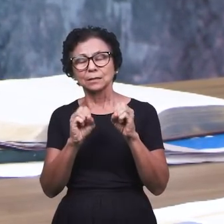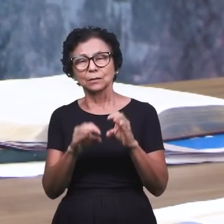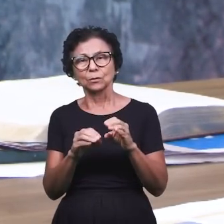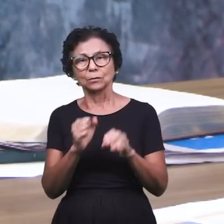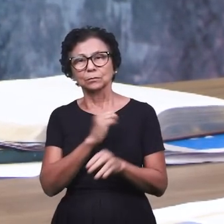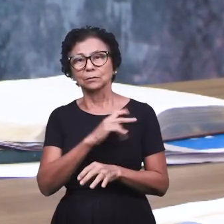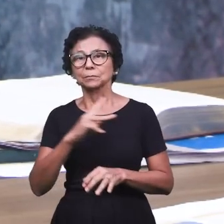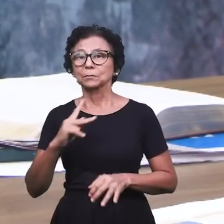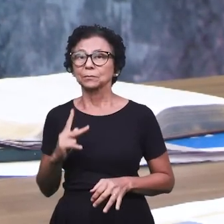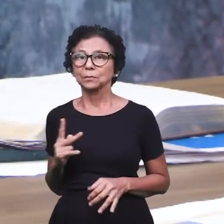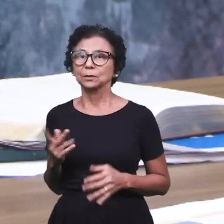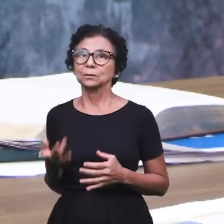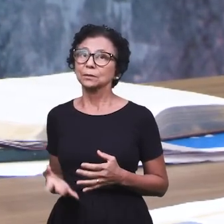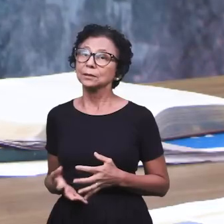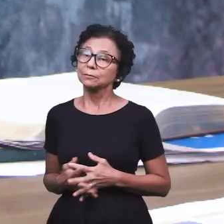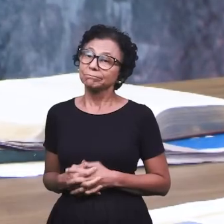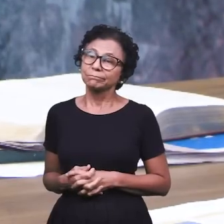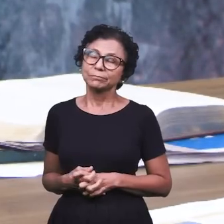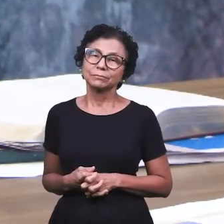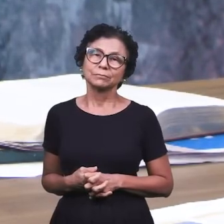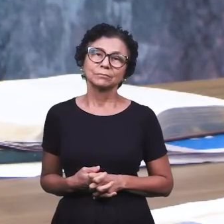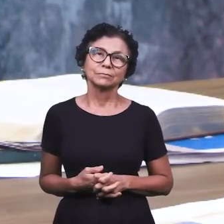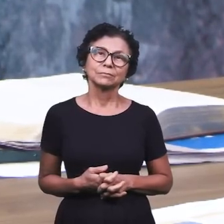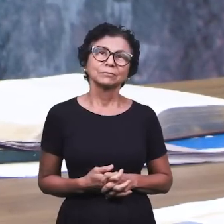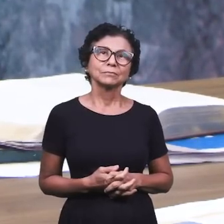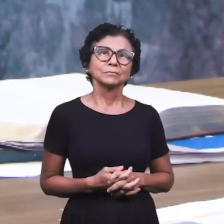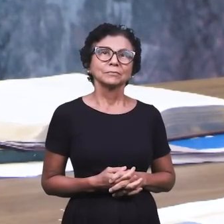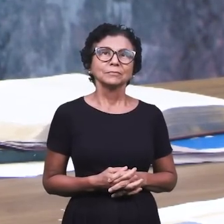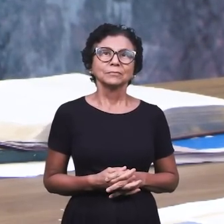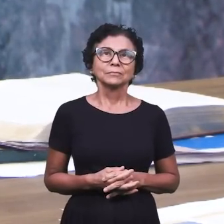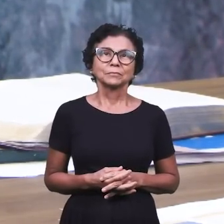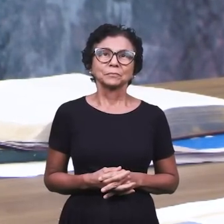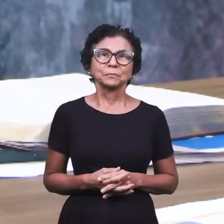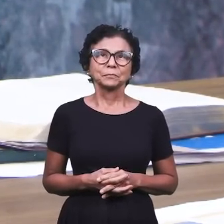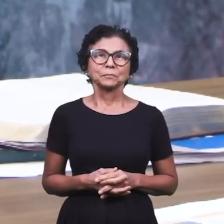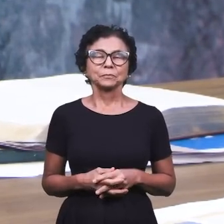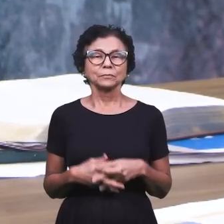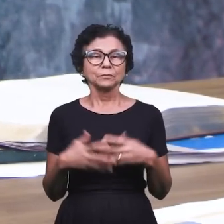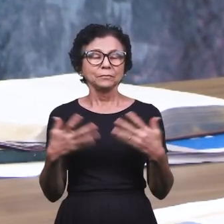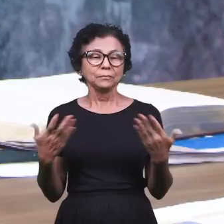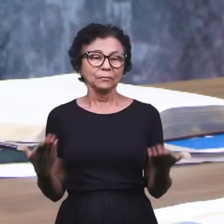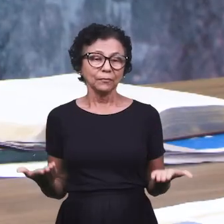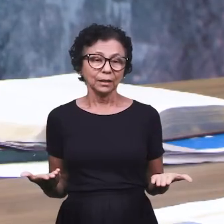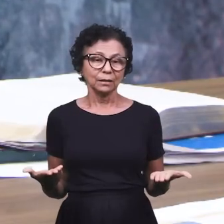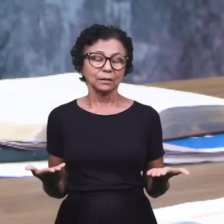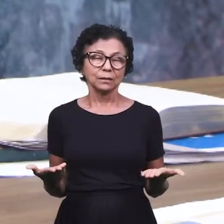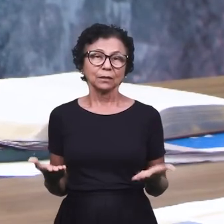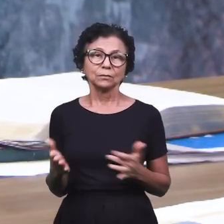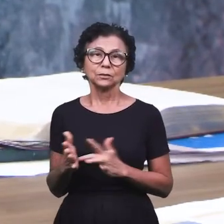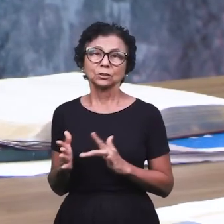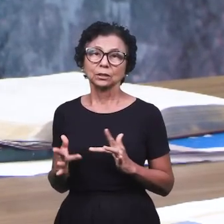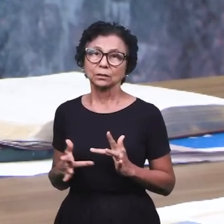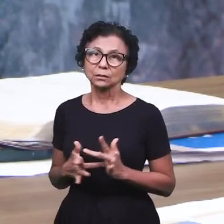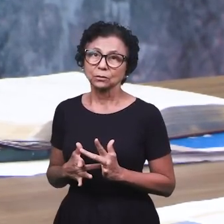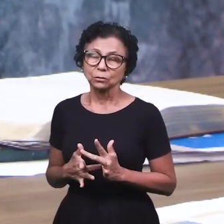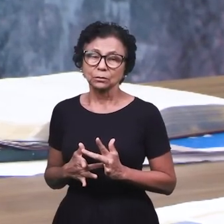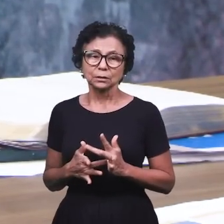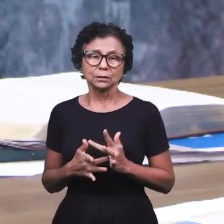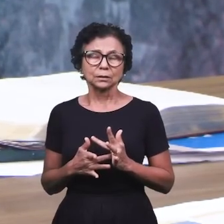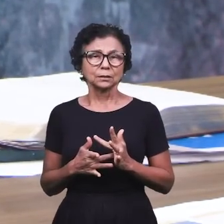ele quis, na soberania dele, e trabalhou na vida deles e deu a eles, com as suas mais